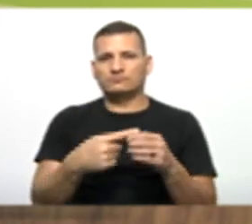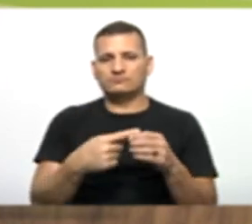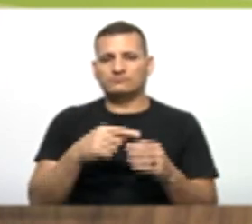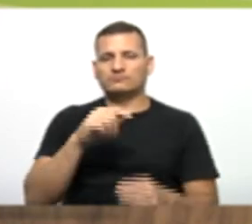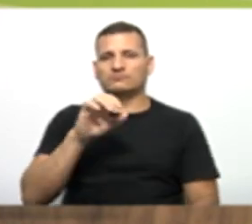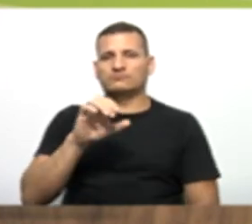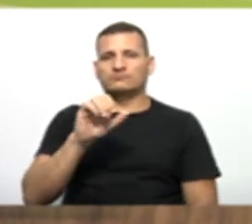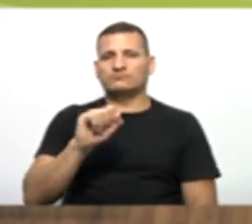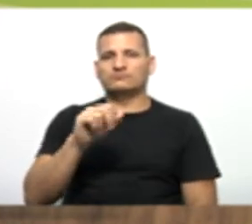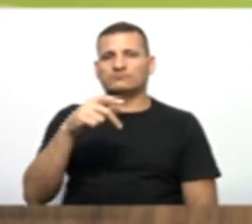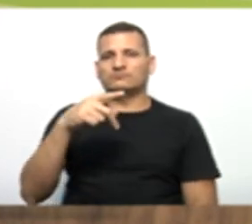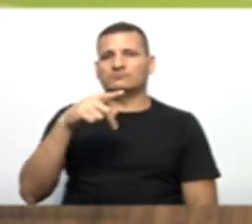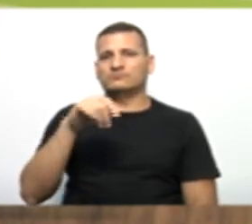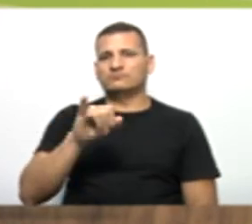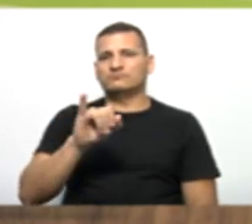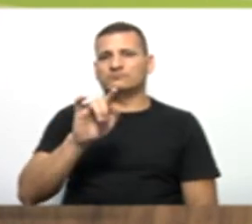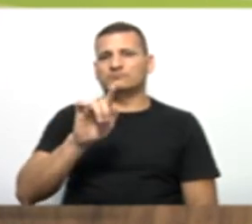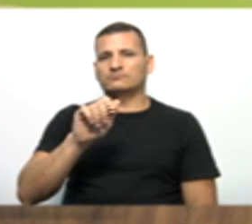trabalhando aqui com a gente.